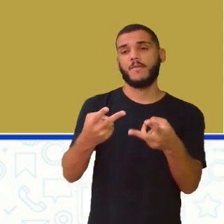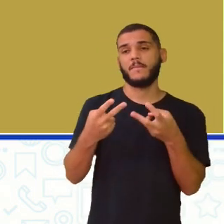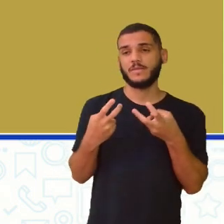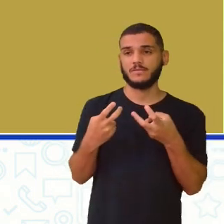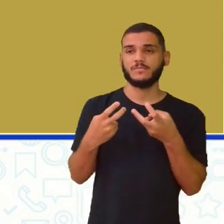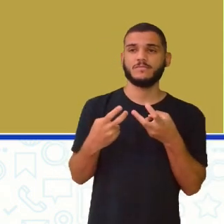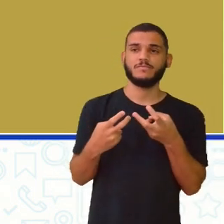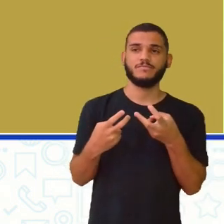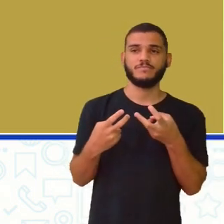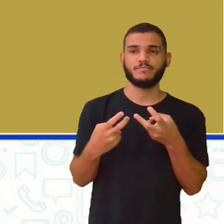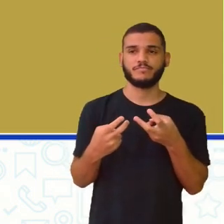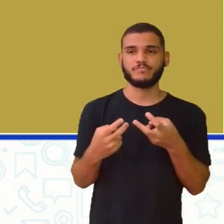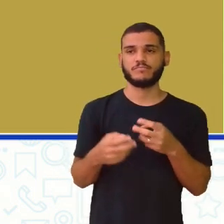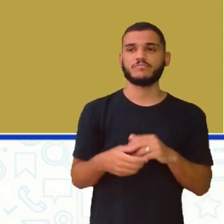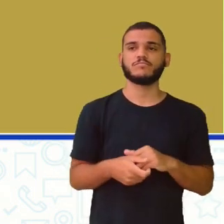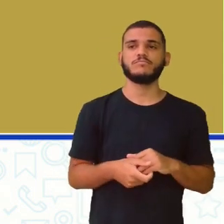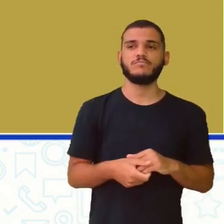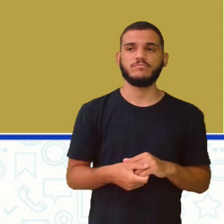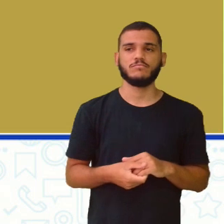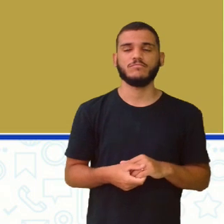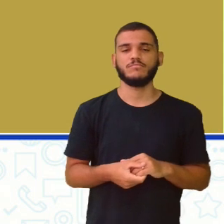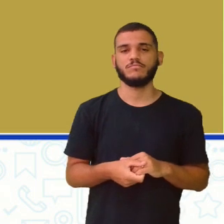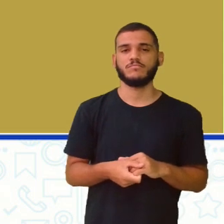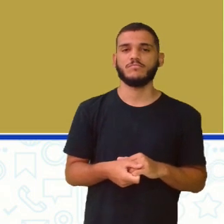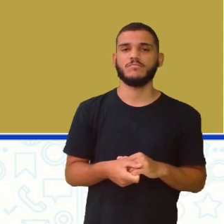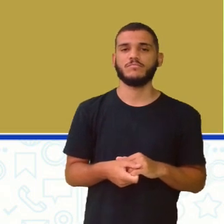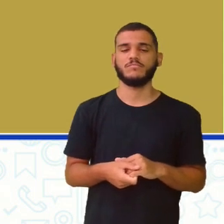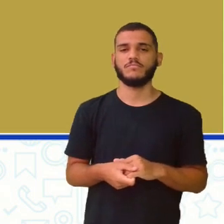é? Maiúsculo aí,